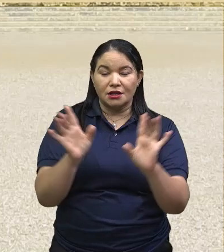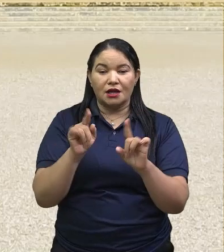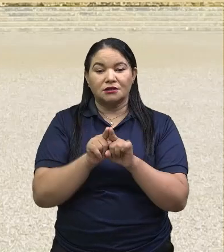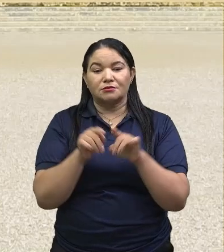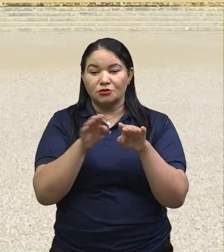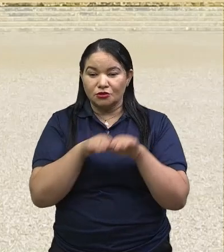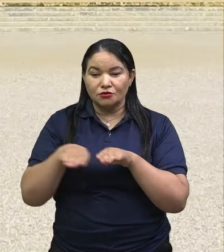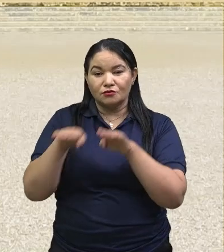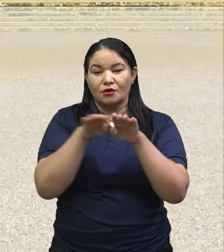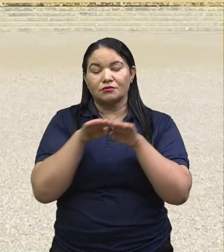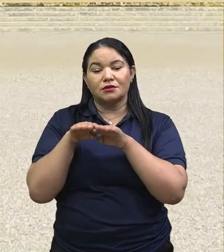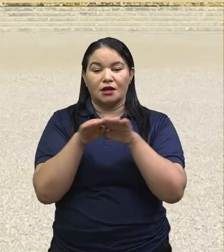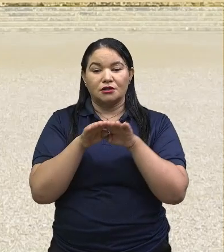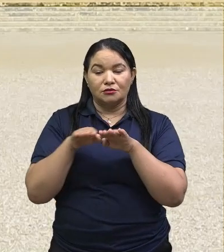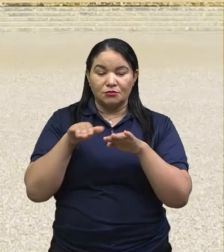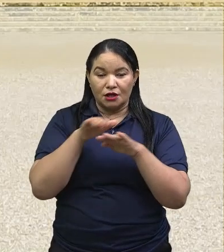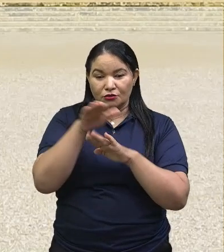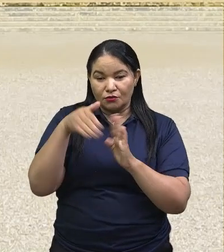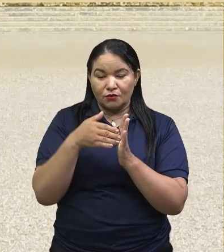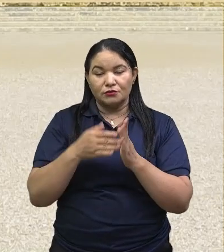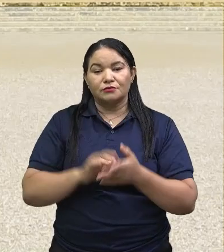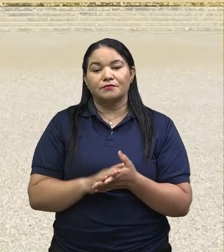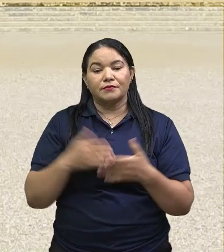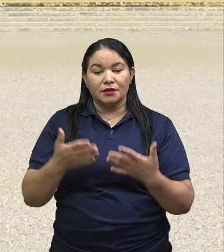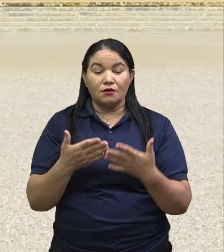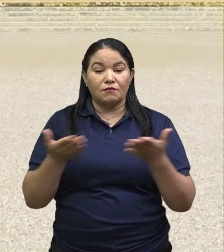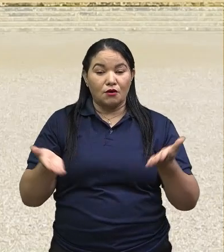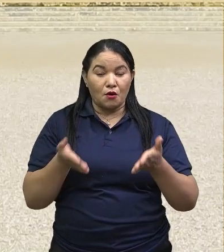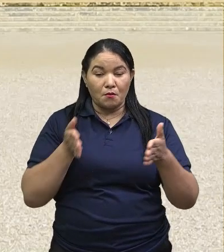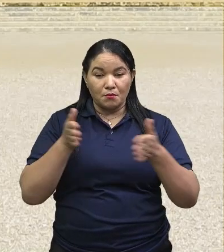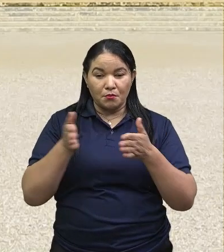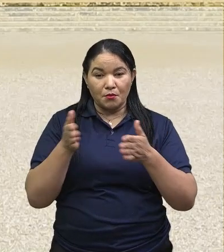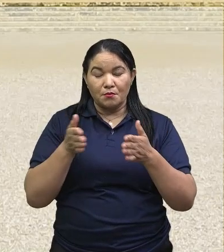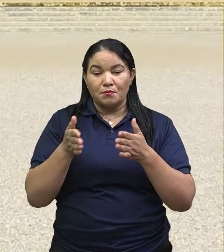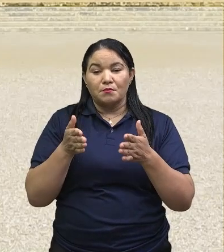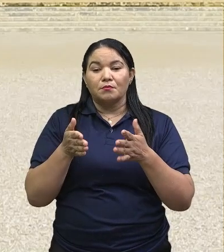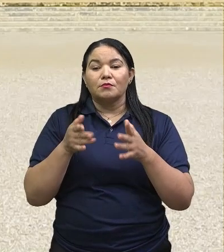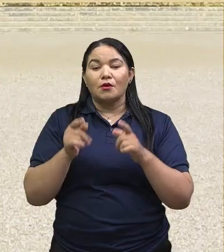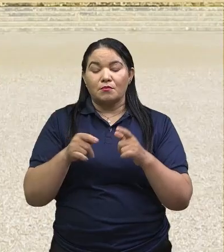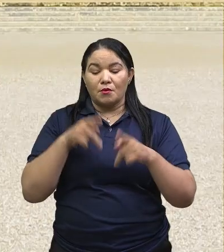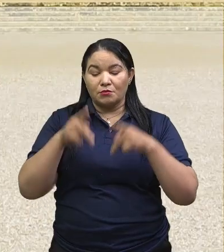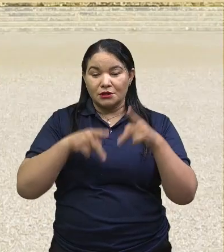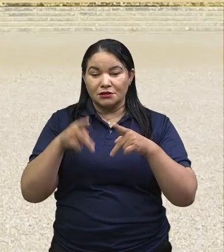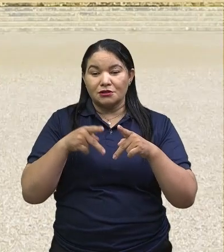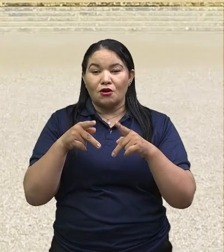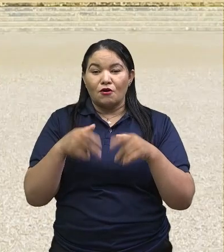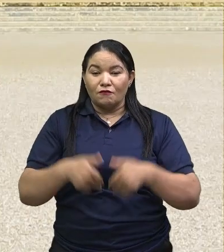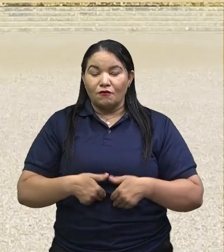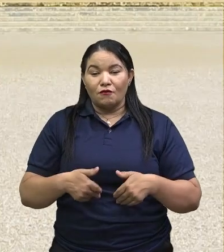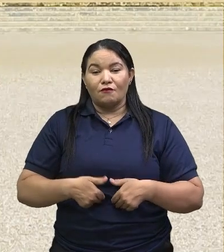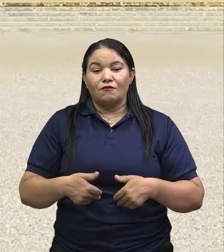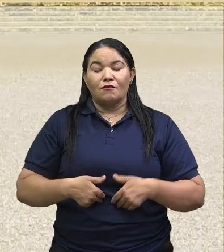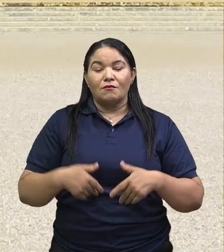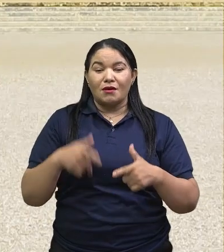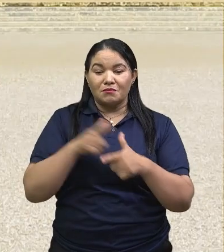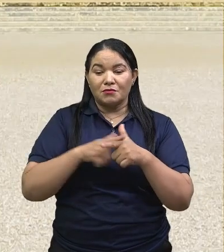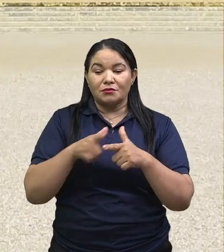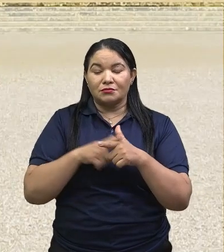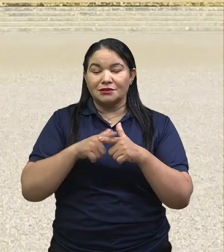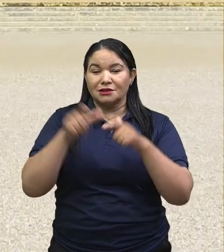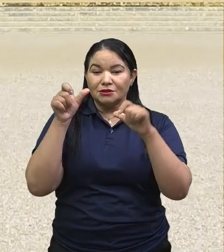para todos. Então, num cenário em que a população está passando fome, está em uma situação de